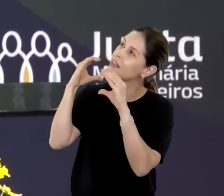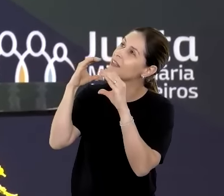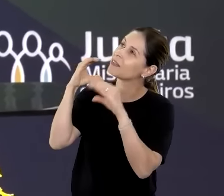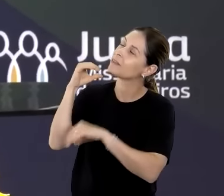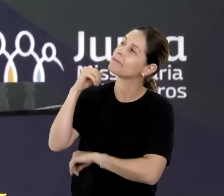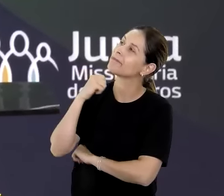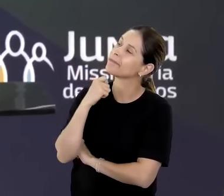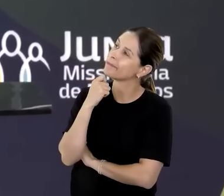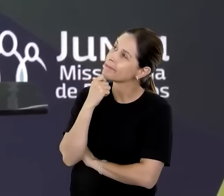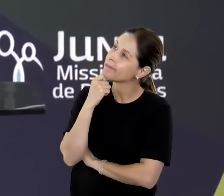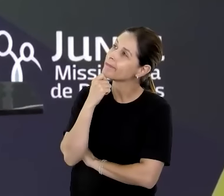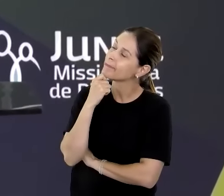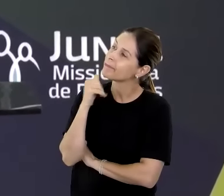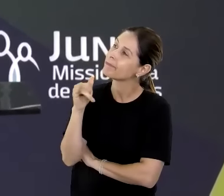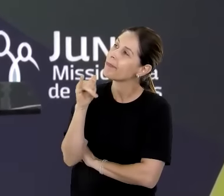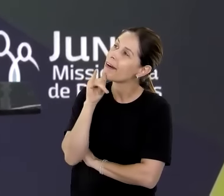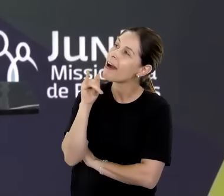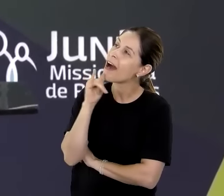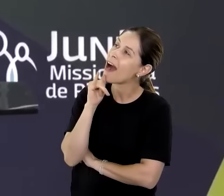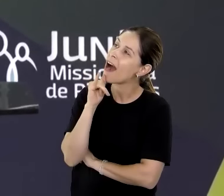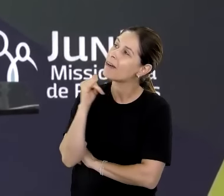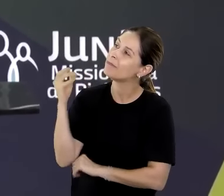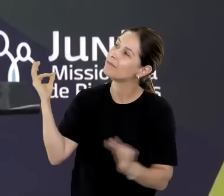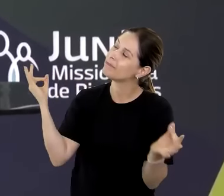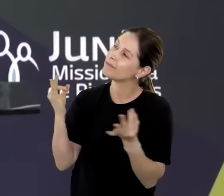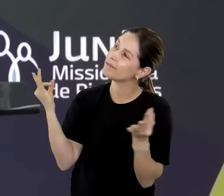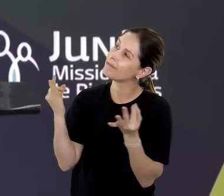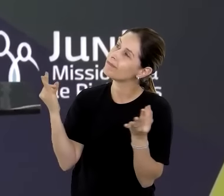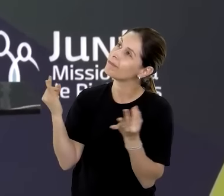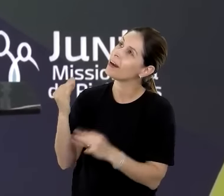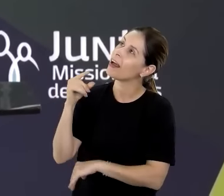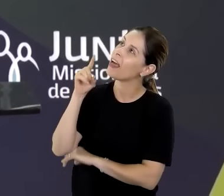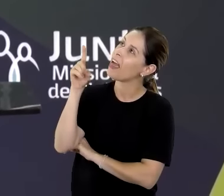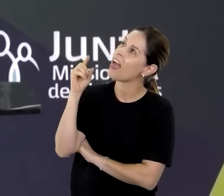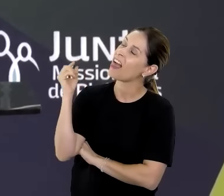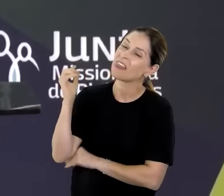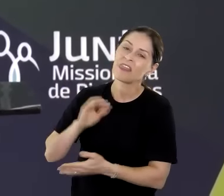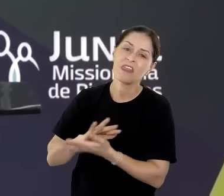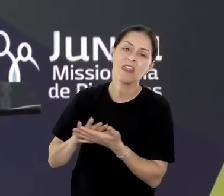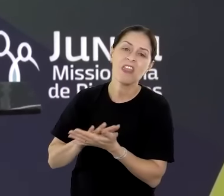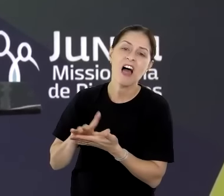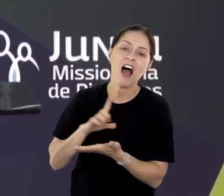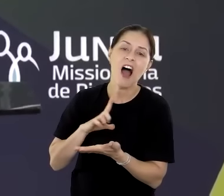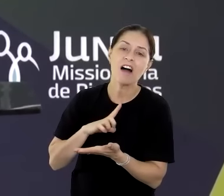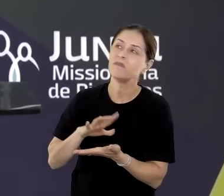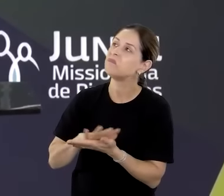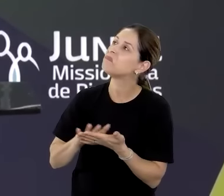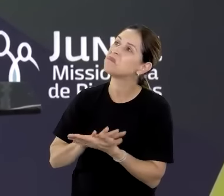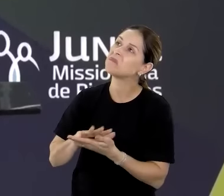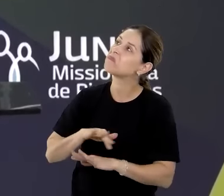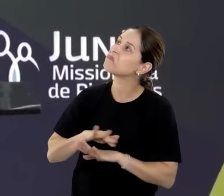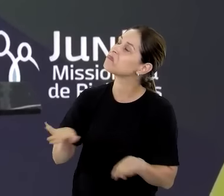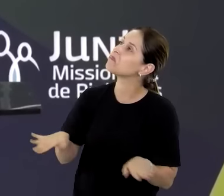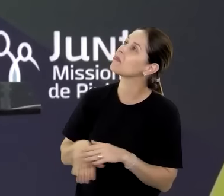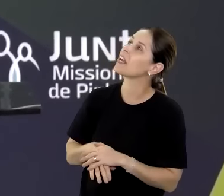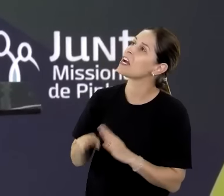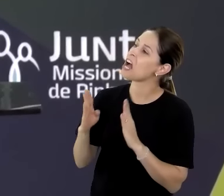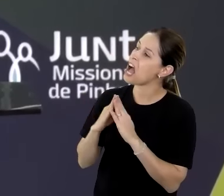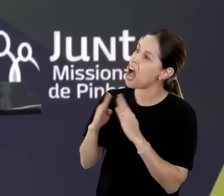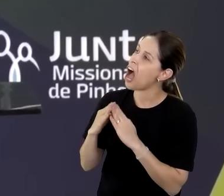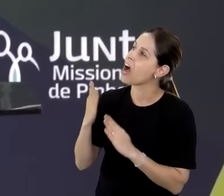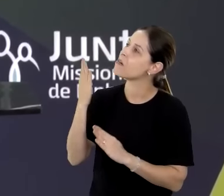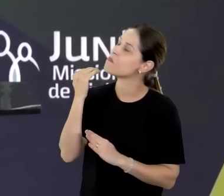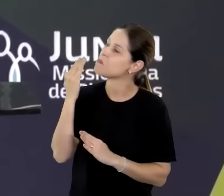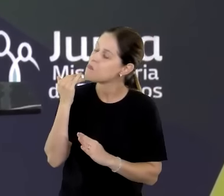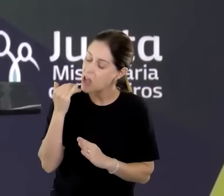Porque as aves não semeiam, as aves não colhem, as aves não têm dispensa, as aves não têm celeiro, as aves